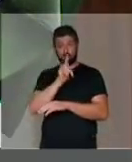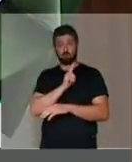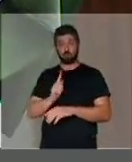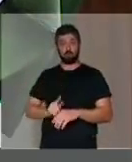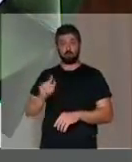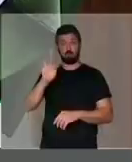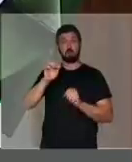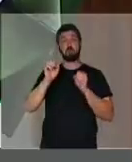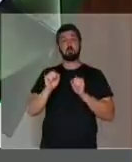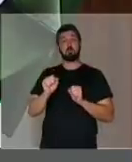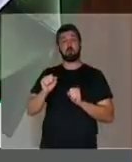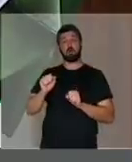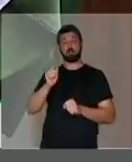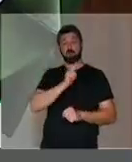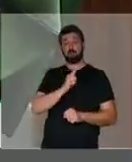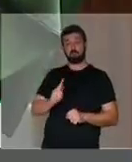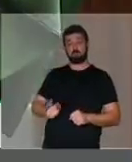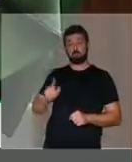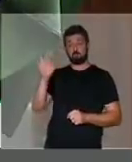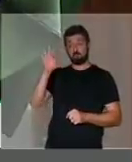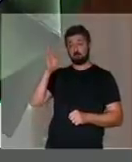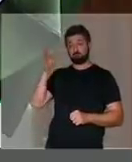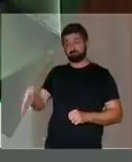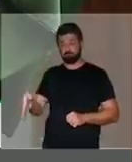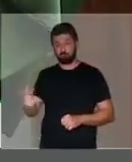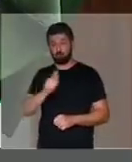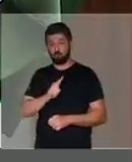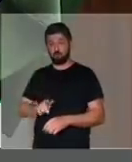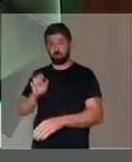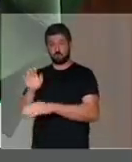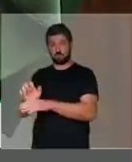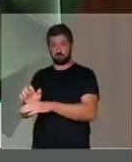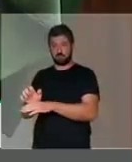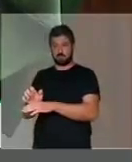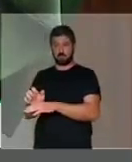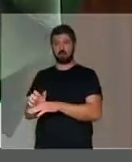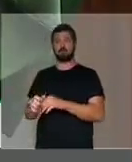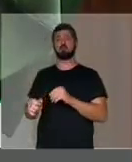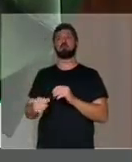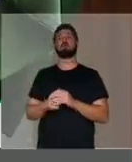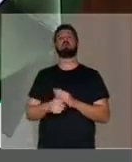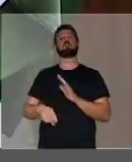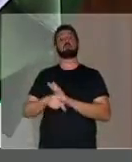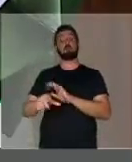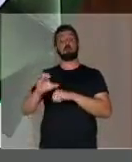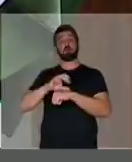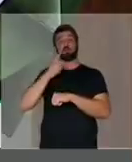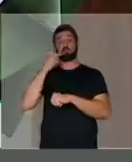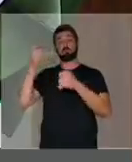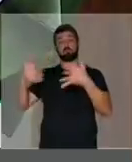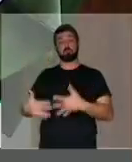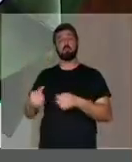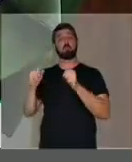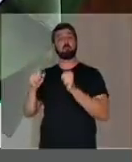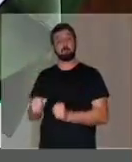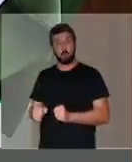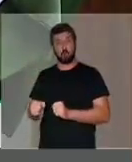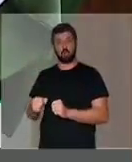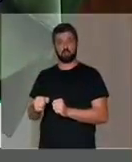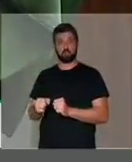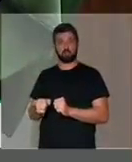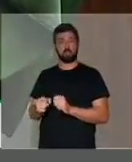União decretar a intervenção federal nos termos do artigo 21, inciso 5º da Constituição Federal, sendo